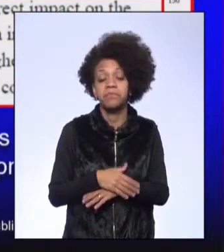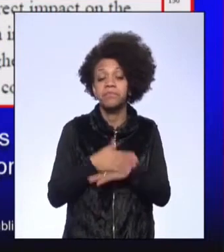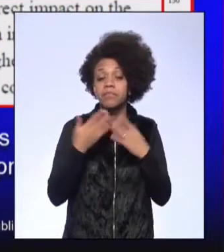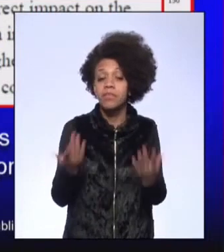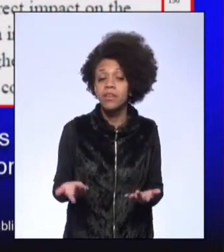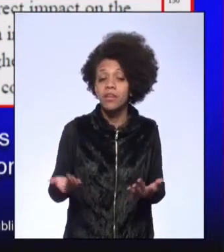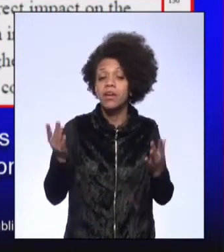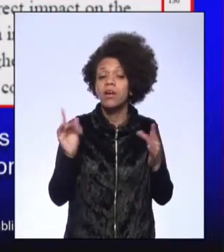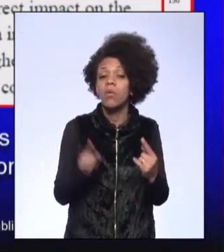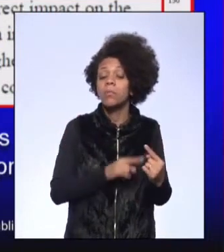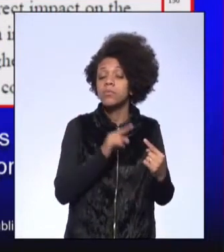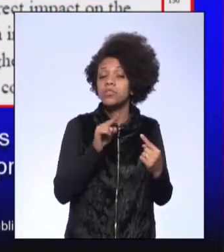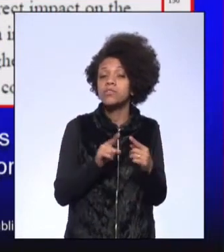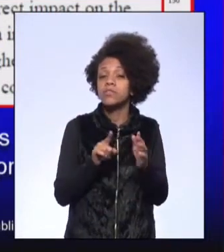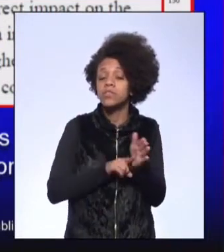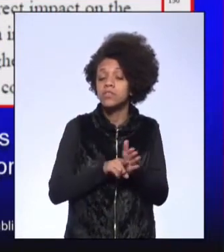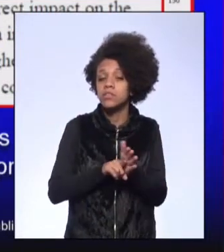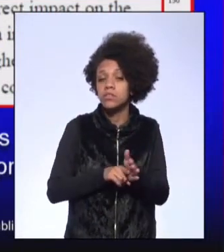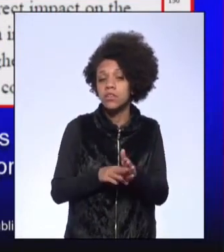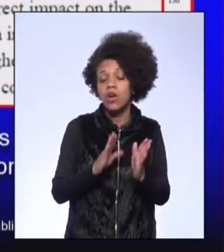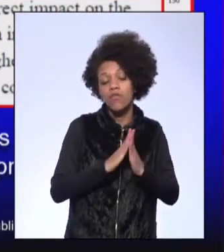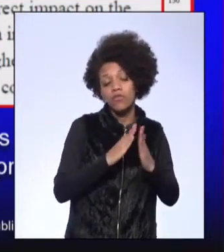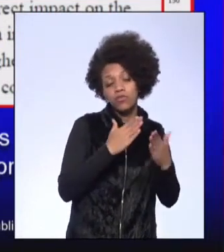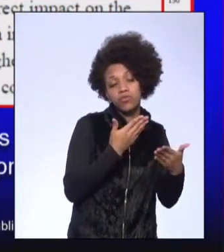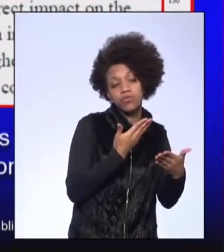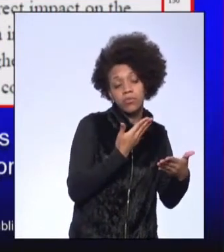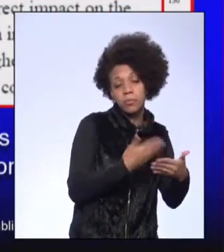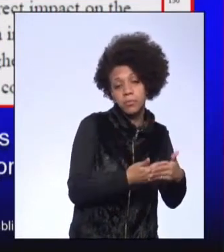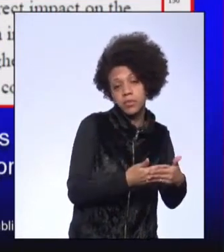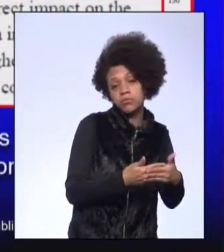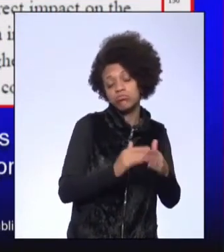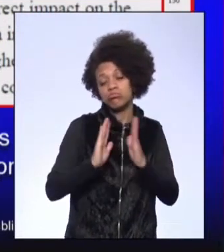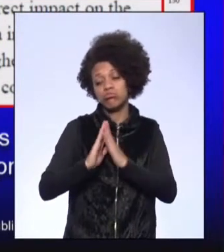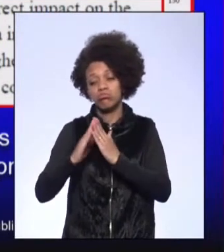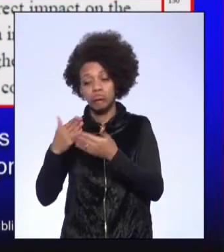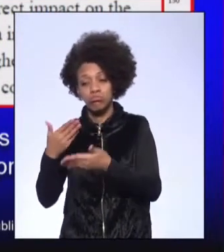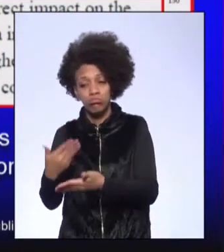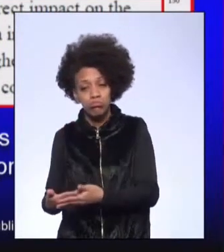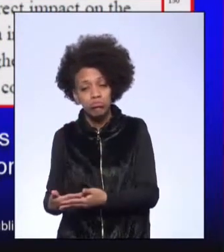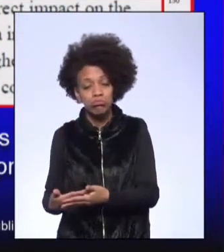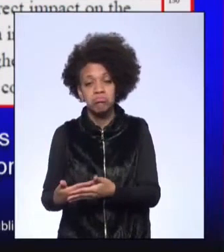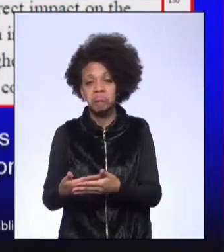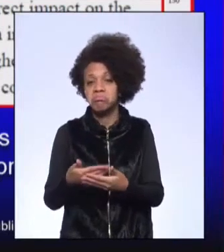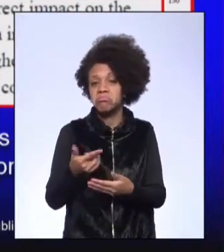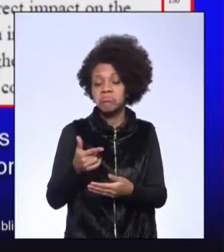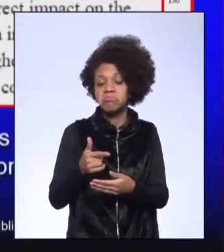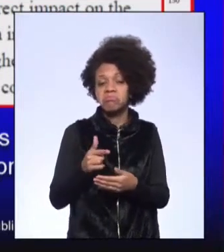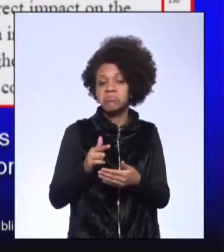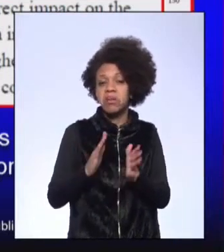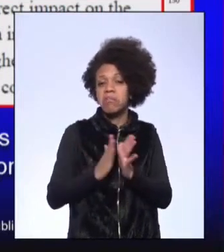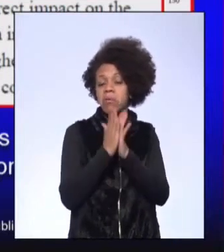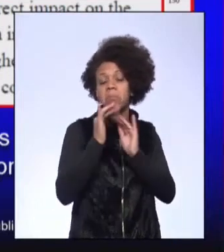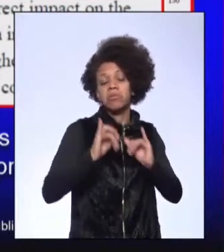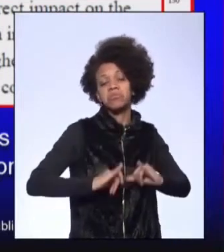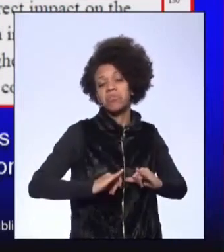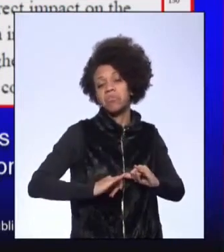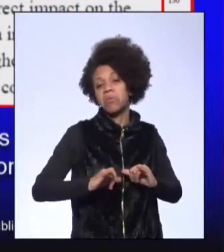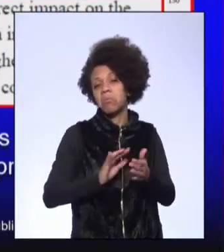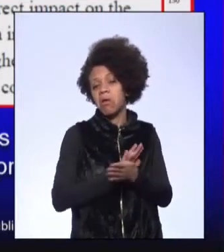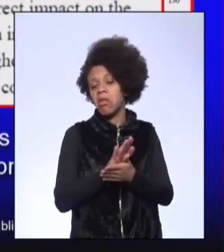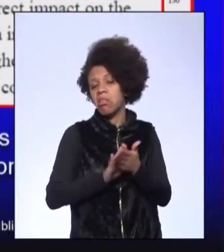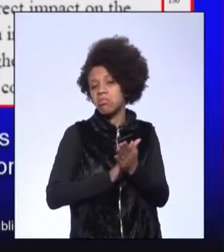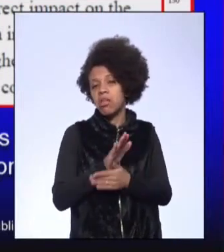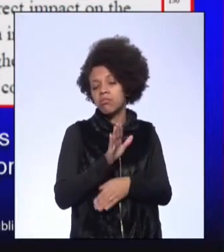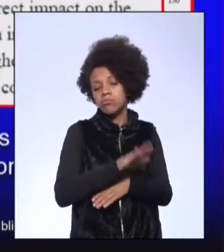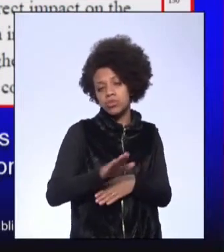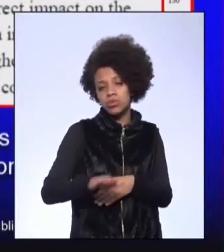desse estudo é que o fechamento ou não das escolas não teve nenhum impacto direto no número de casos em crianças